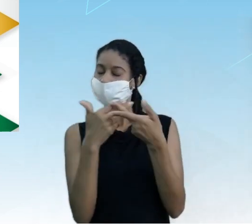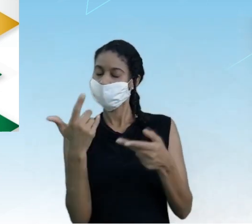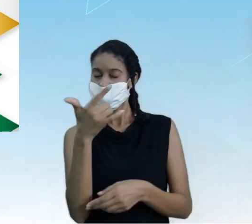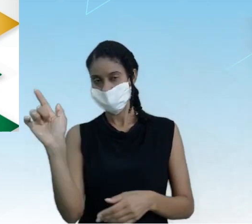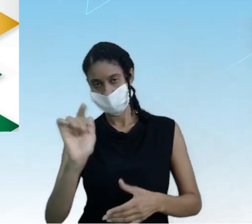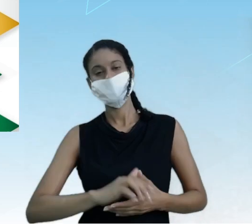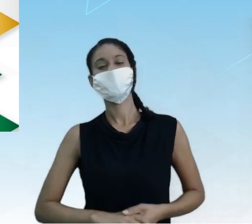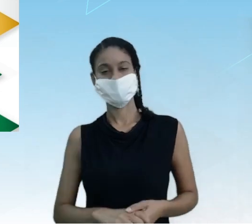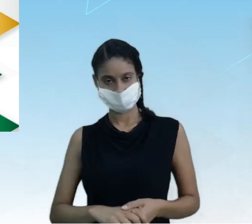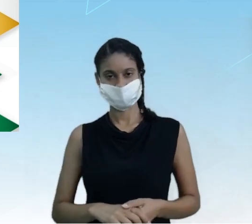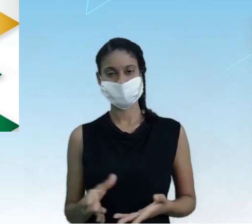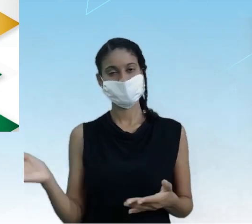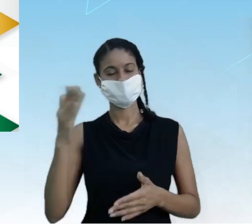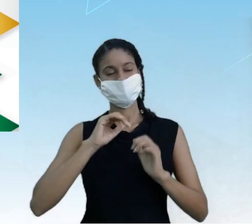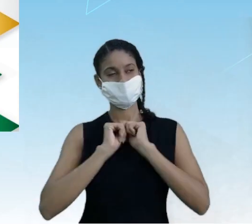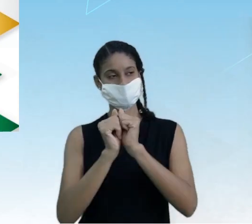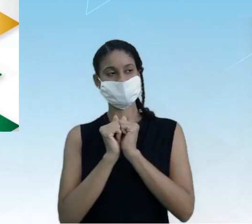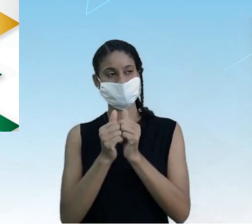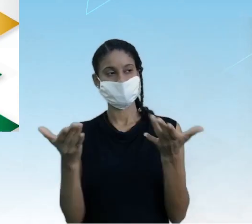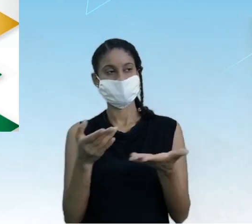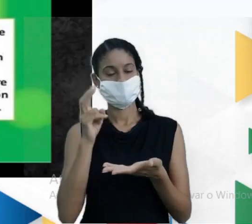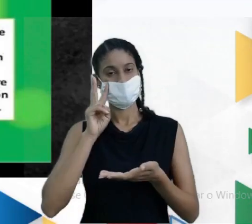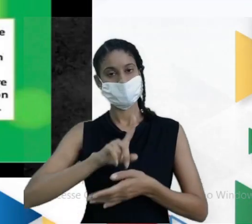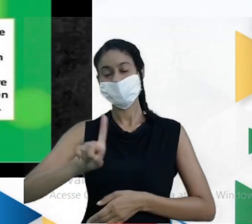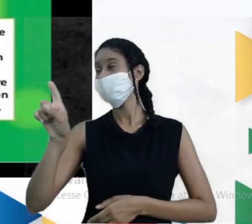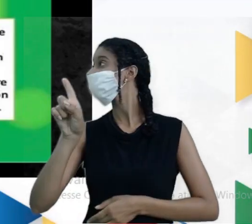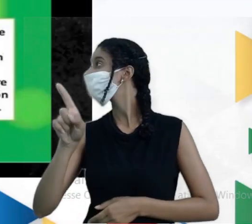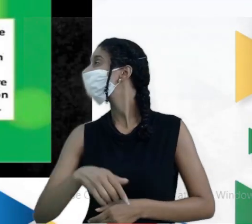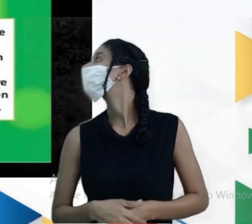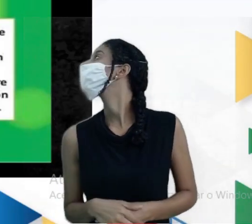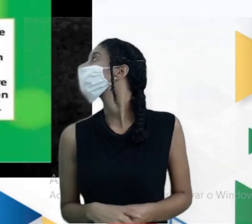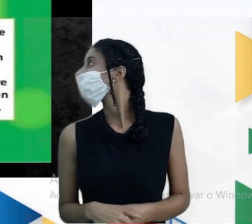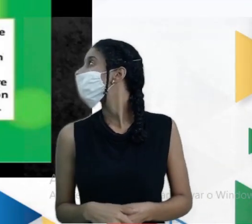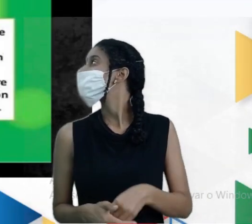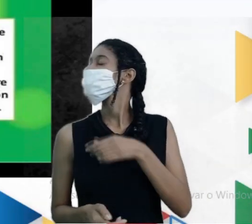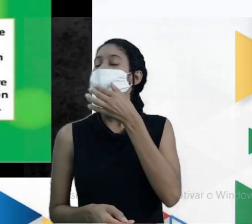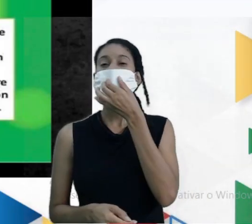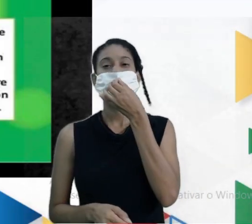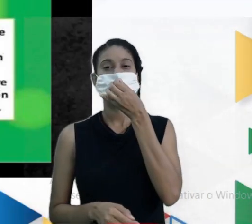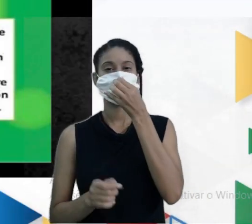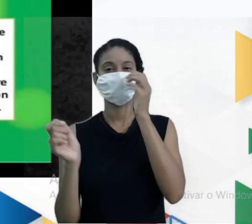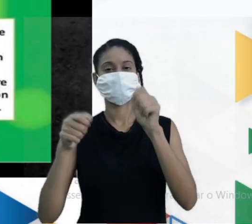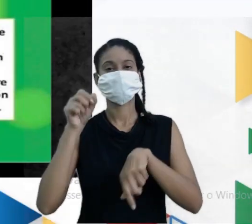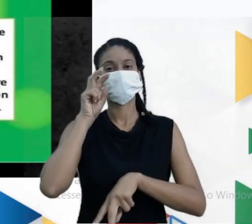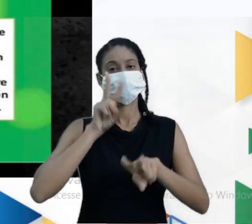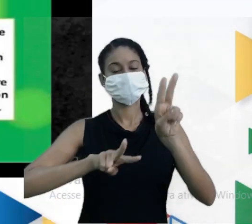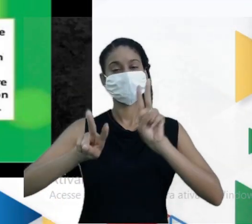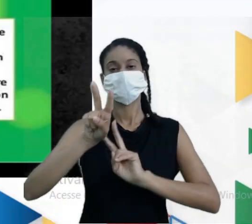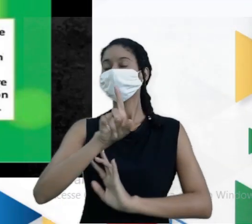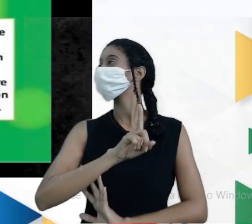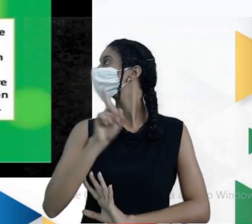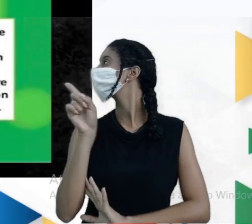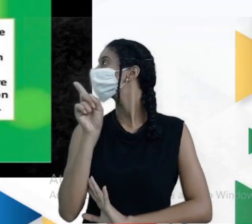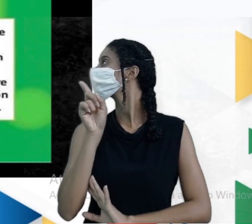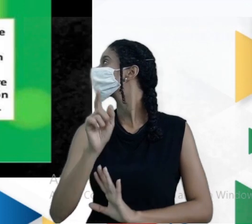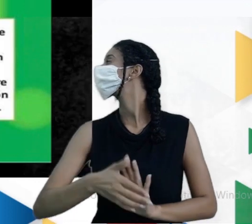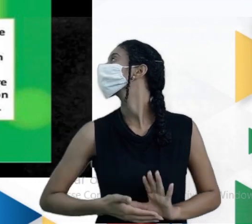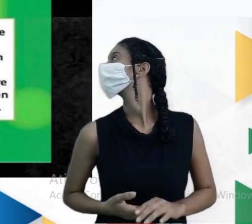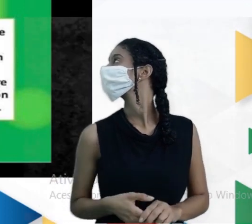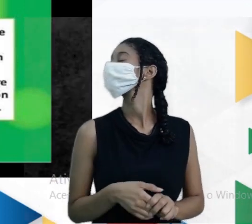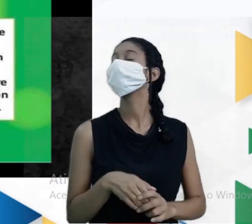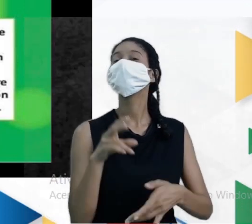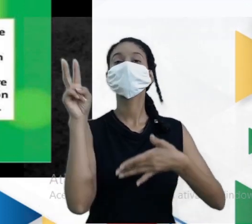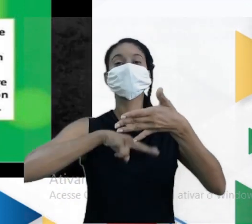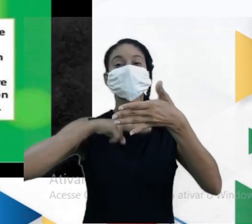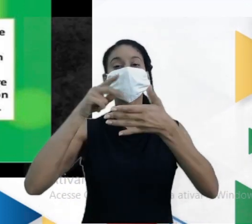Então, segue comigo na próxima tela. Aí você pode conferir que tem assim a relationship between